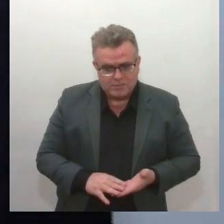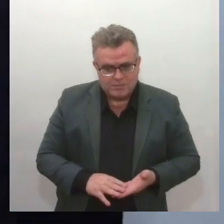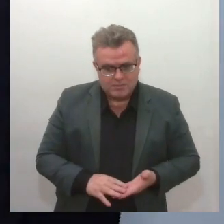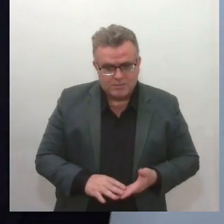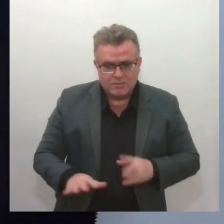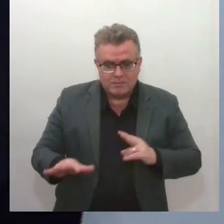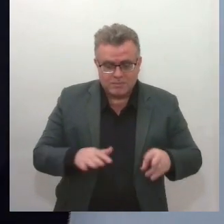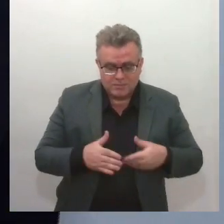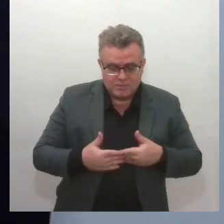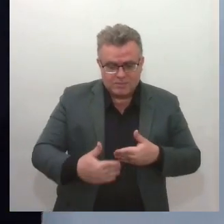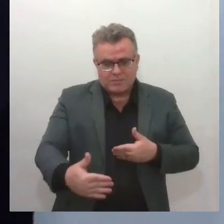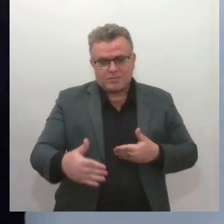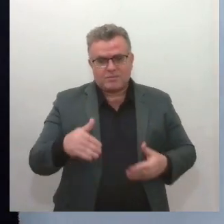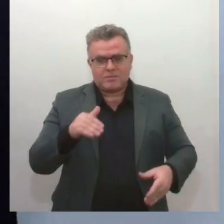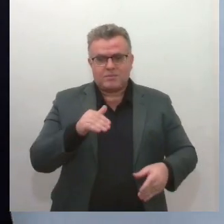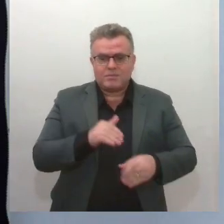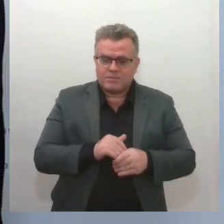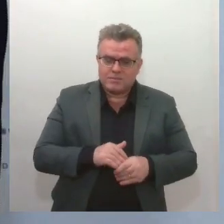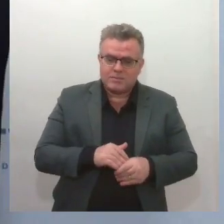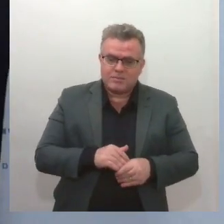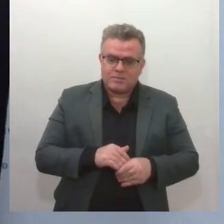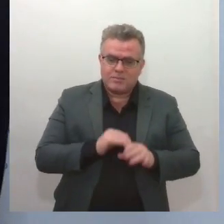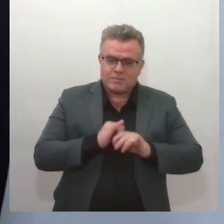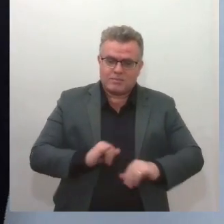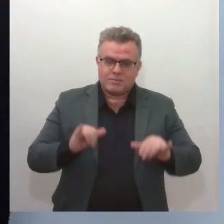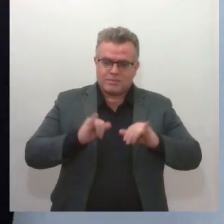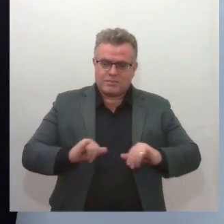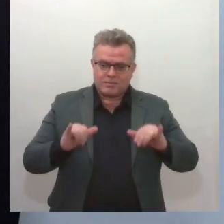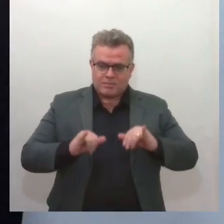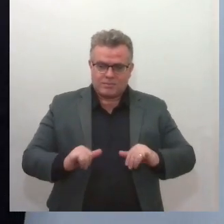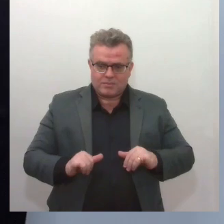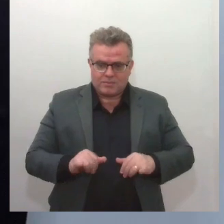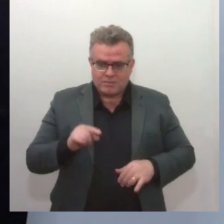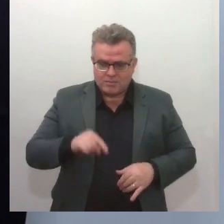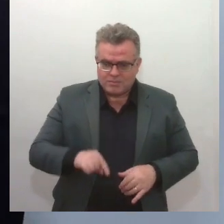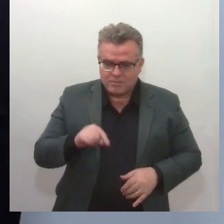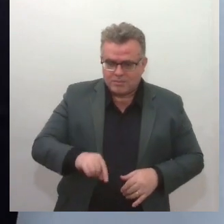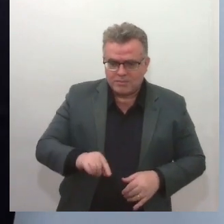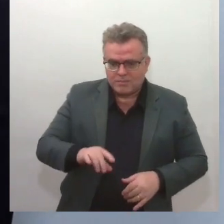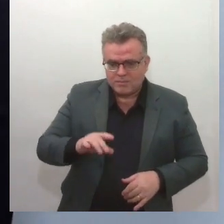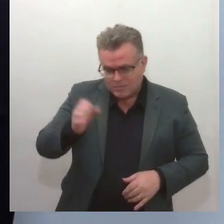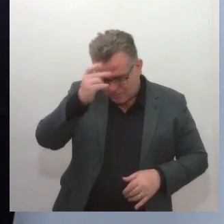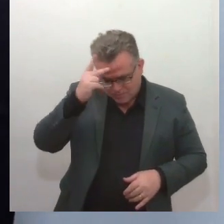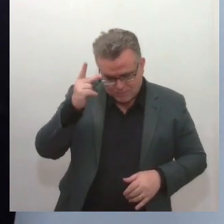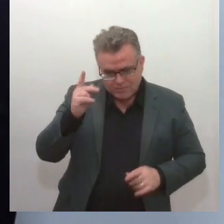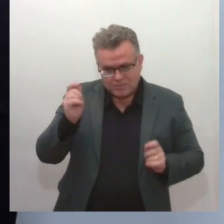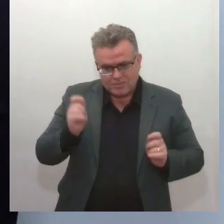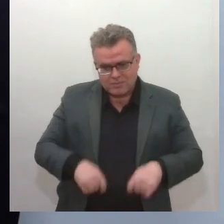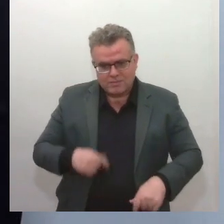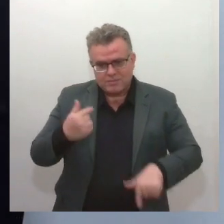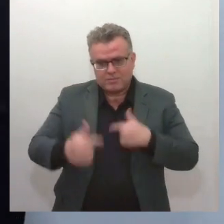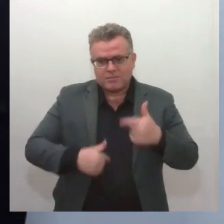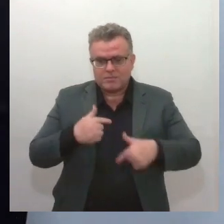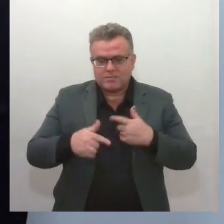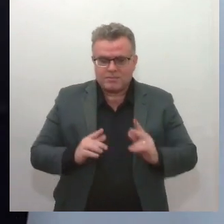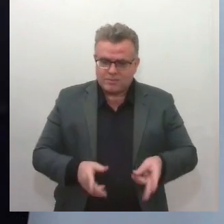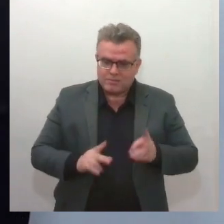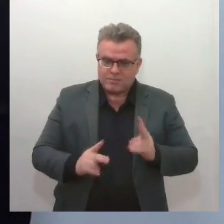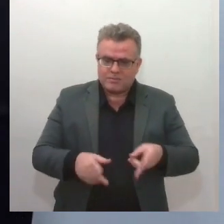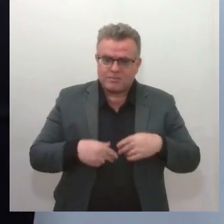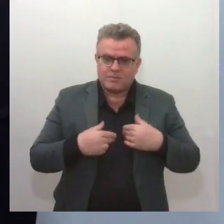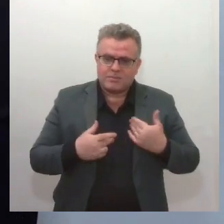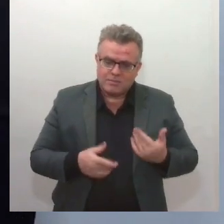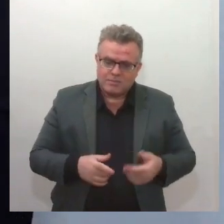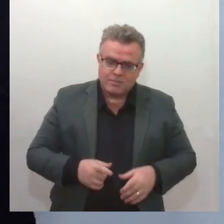votos para a capital sergipana. Com certeza, vamos lá, vamos trabalhar para que a gente possa, se Deus quiser,